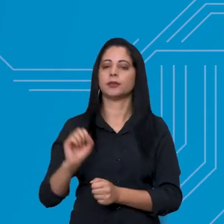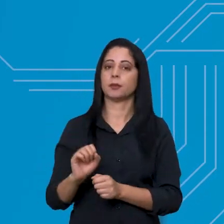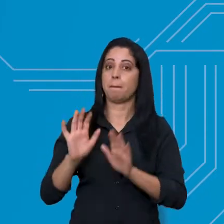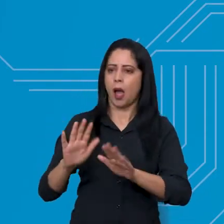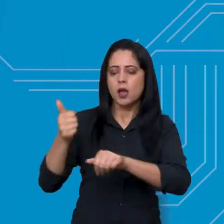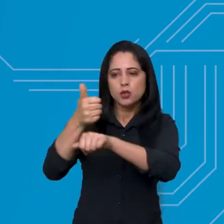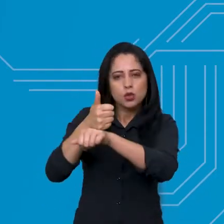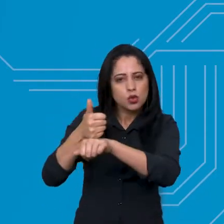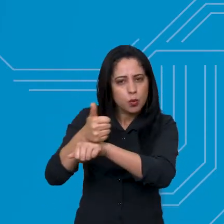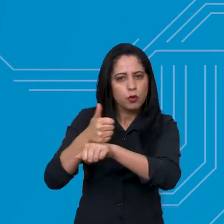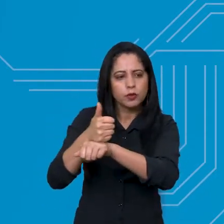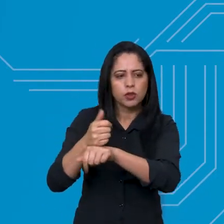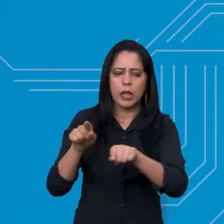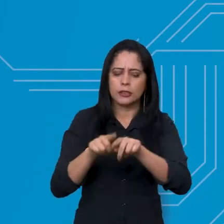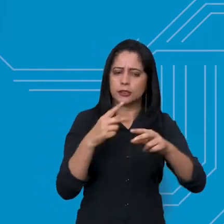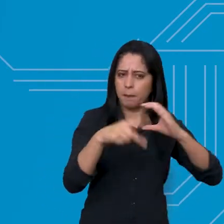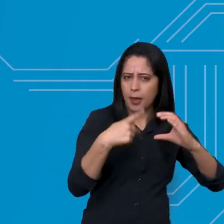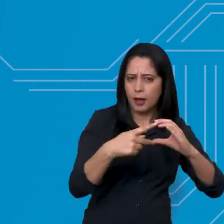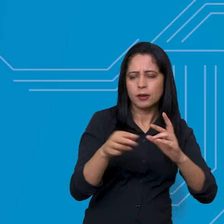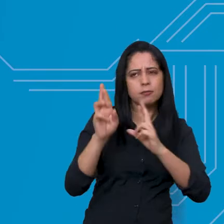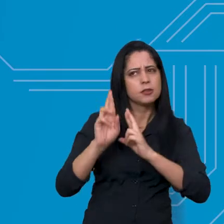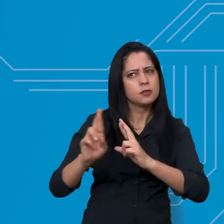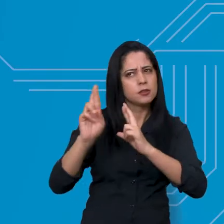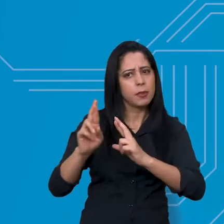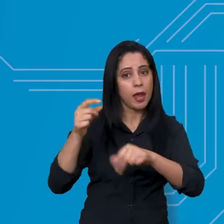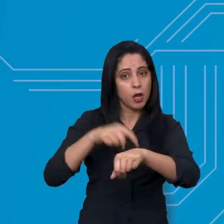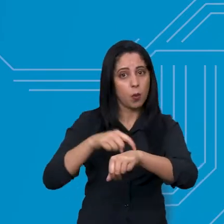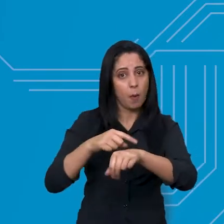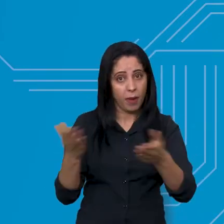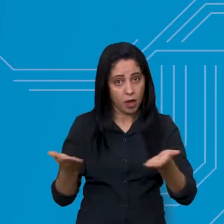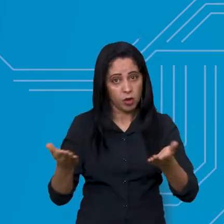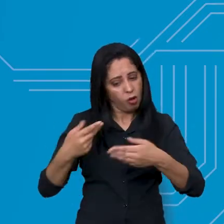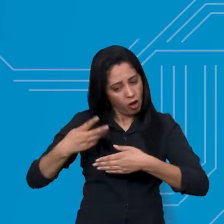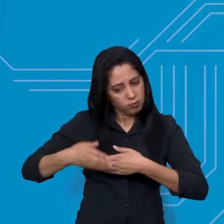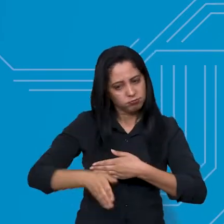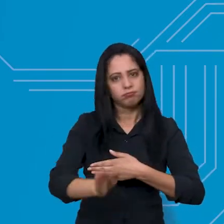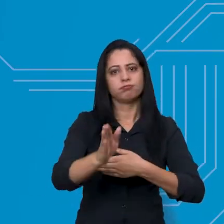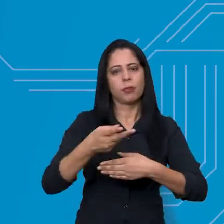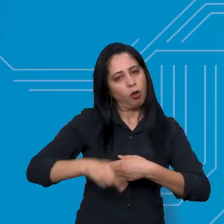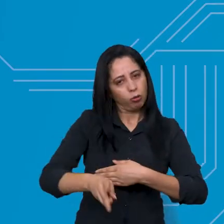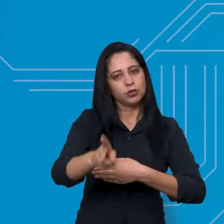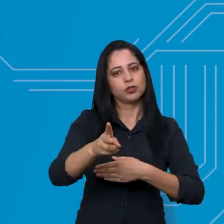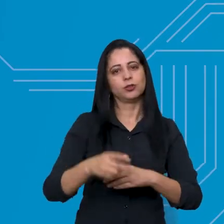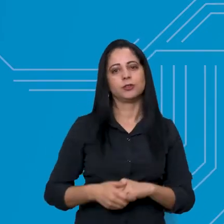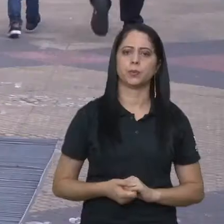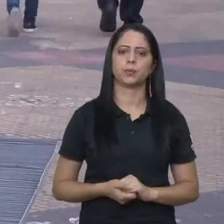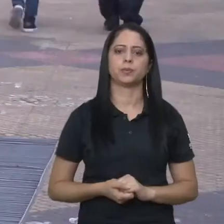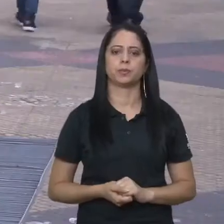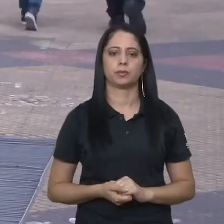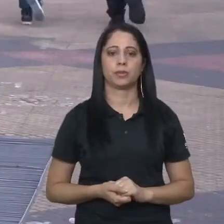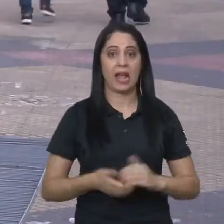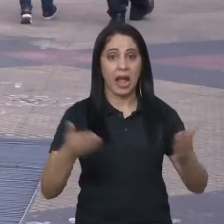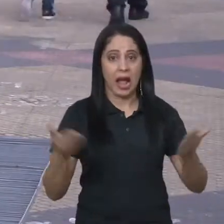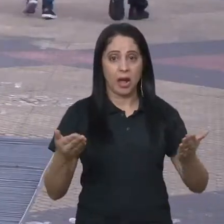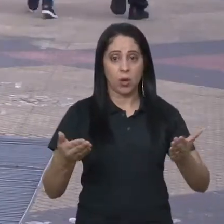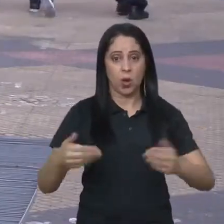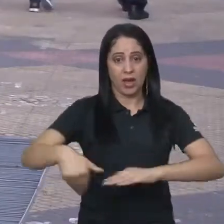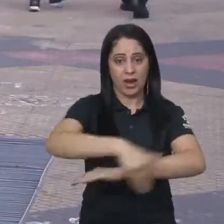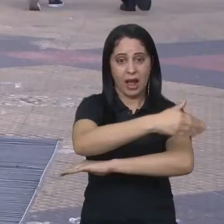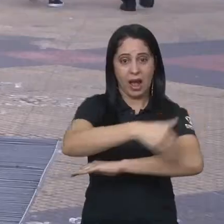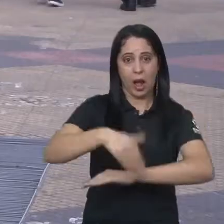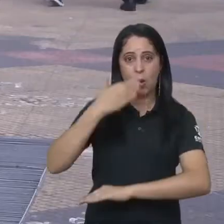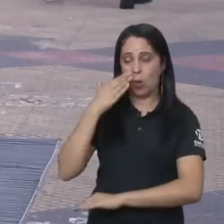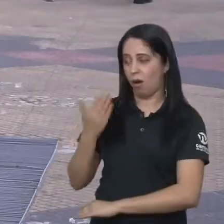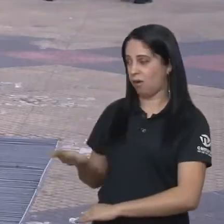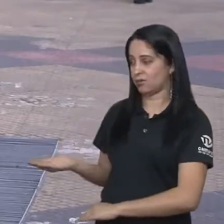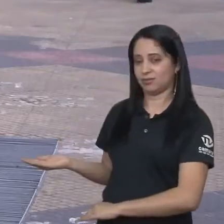trabalho. O que os especialistas e a Câmara espera é que esse bom momento da economia continue. Agora, o calçadão